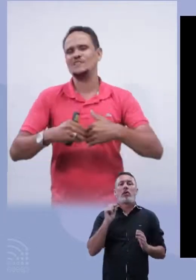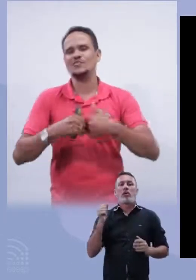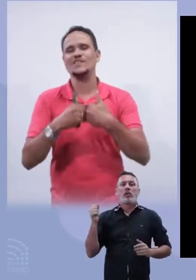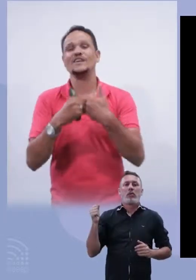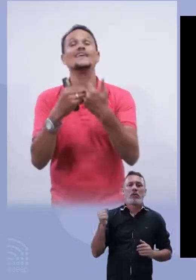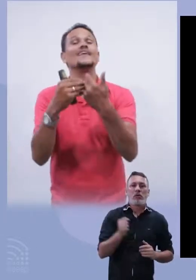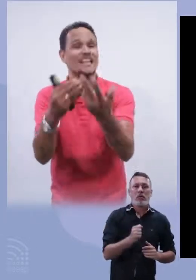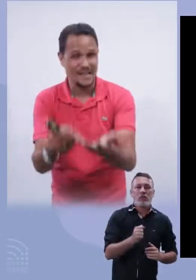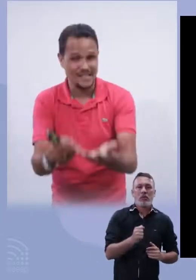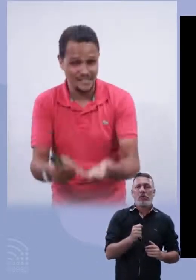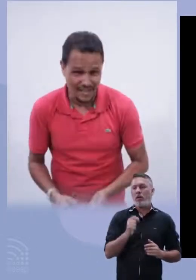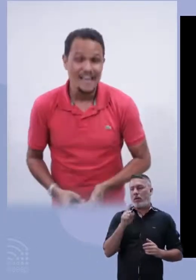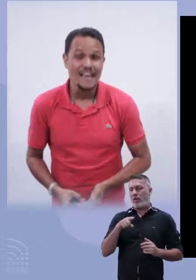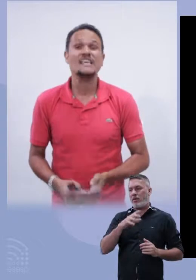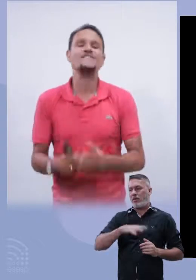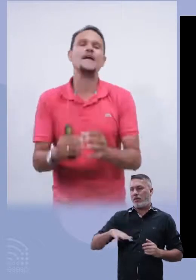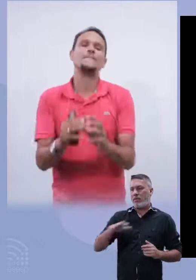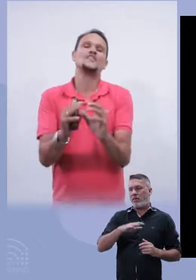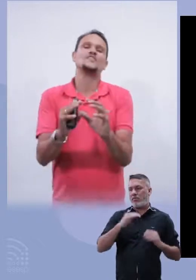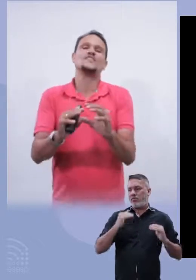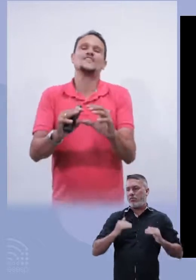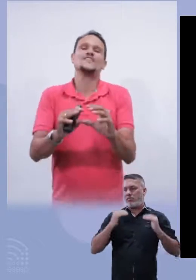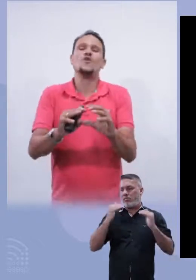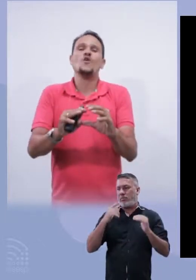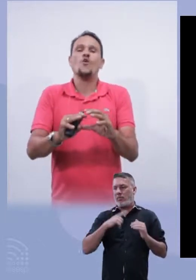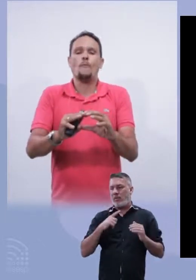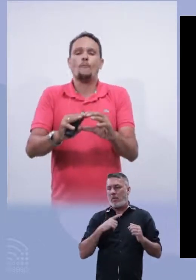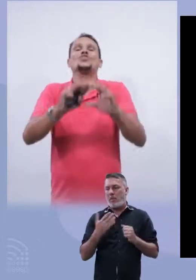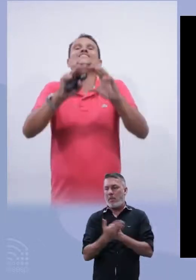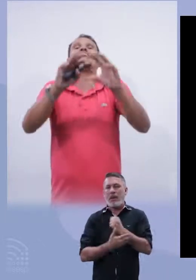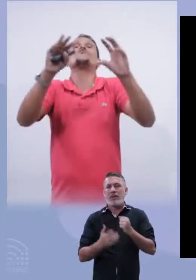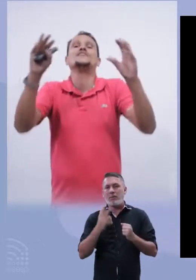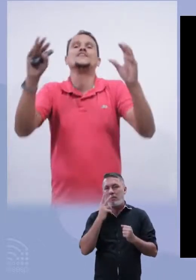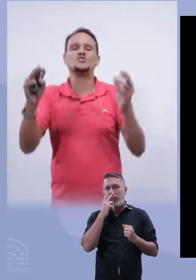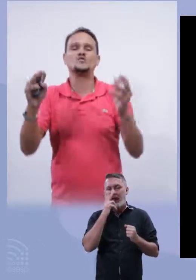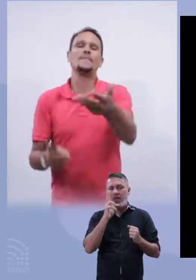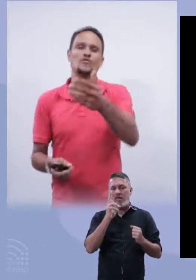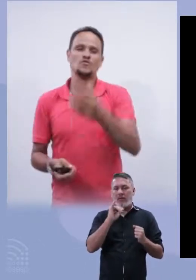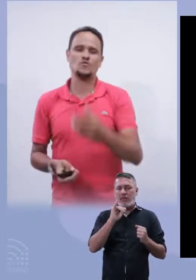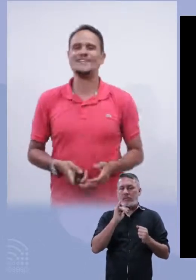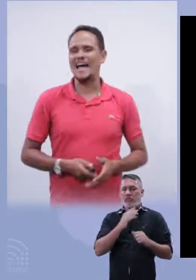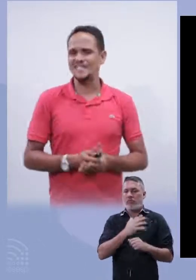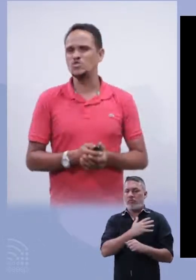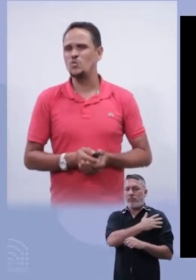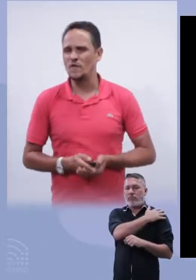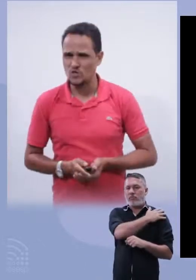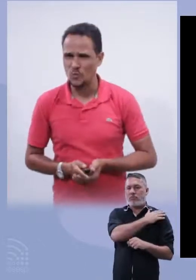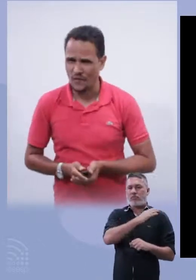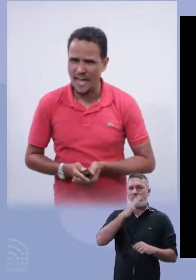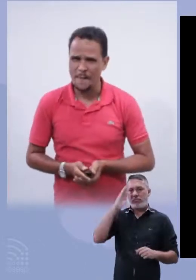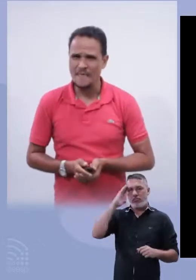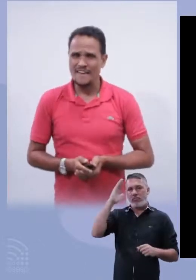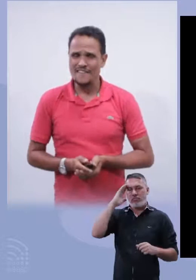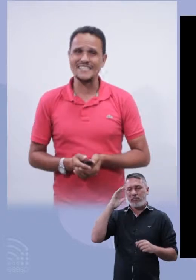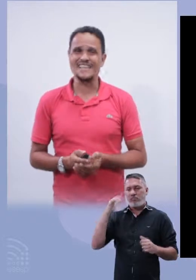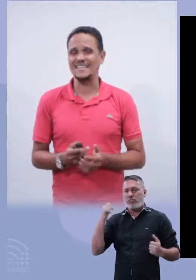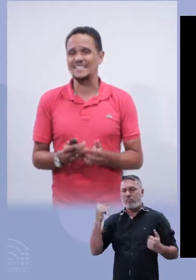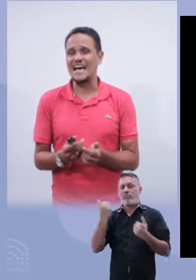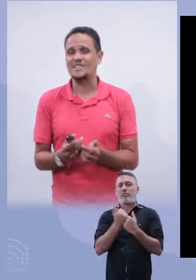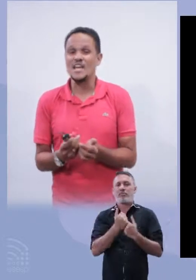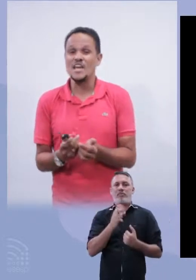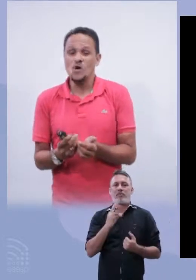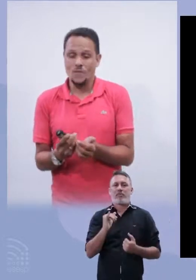vai entrar um tal de Ranieri Mazzilli, que vai praticamente fazer o protagonismo para que os militares assumissem o poder. Vai